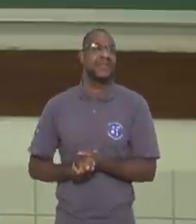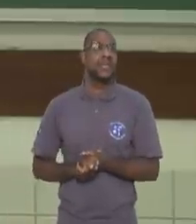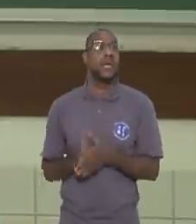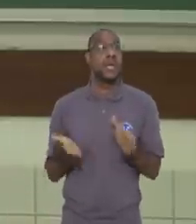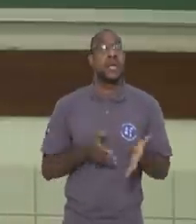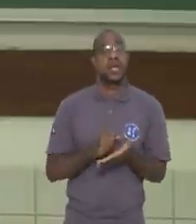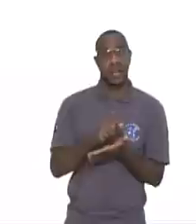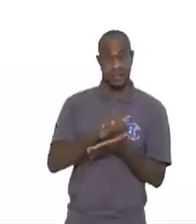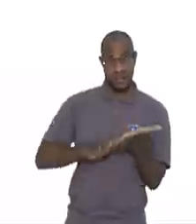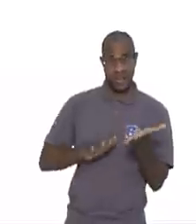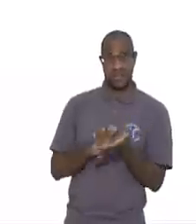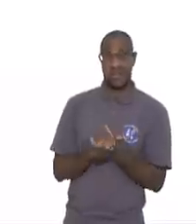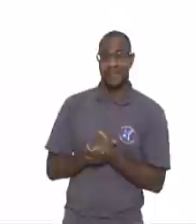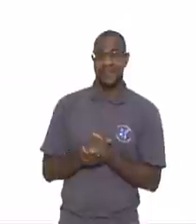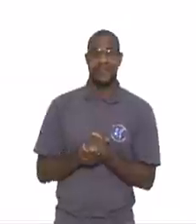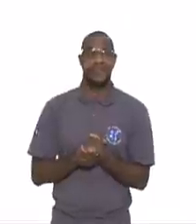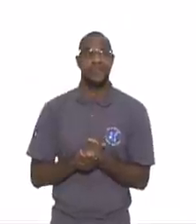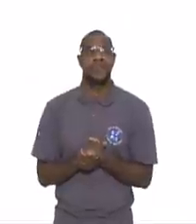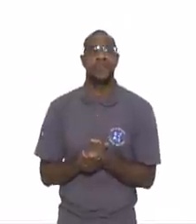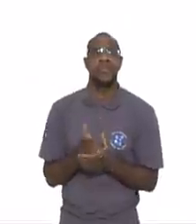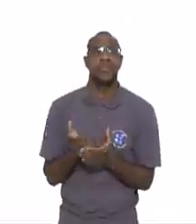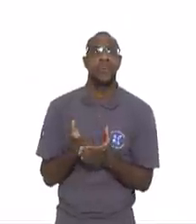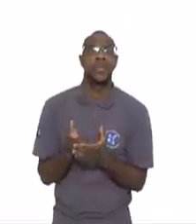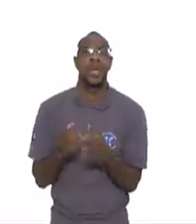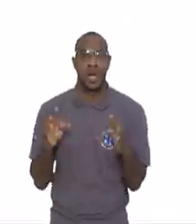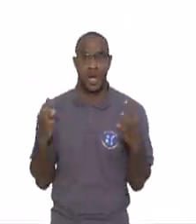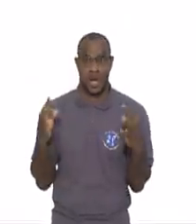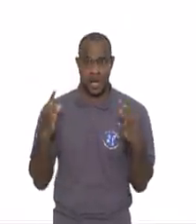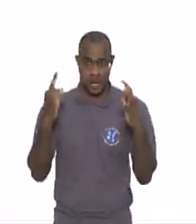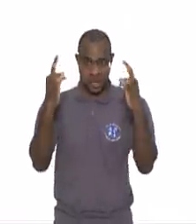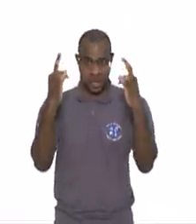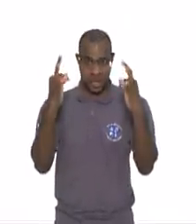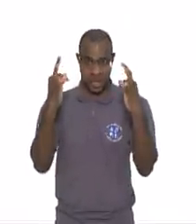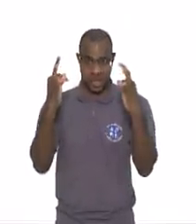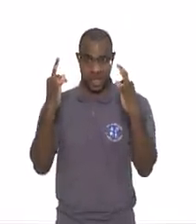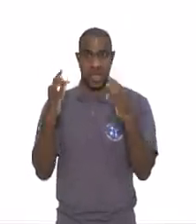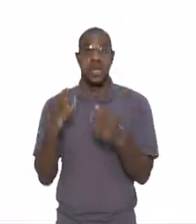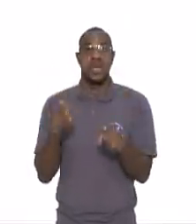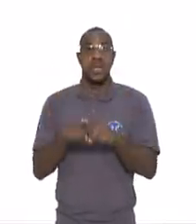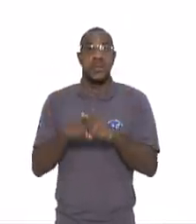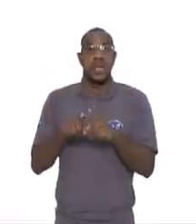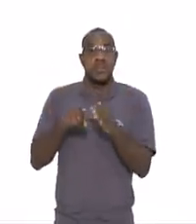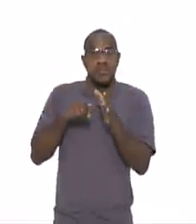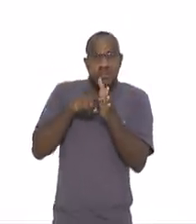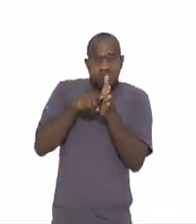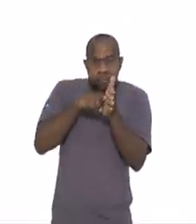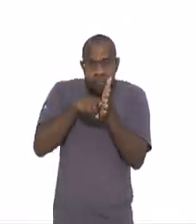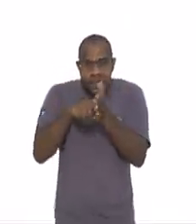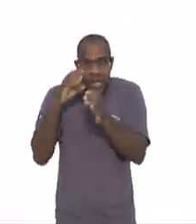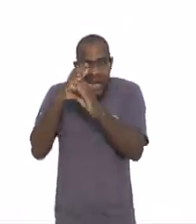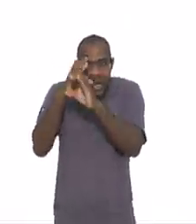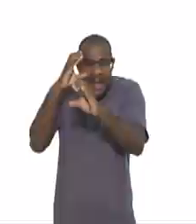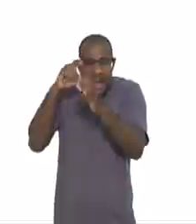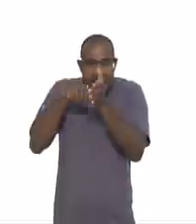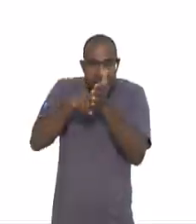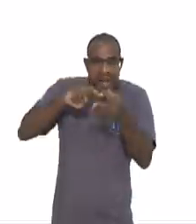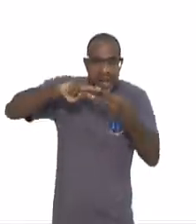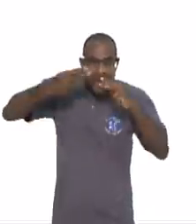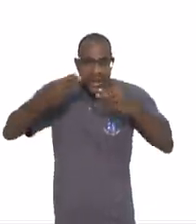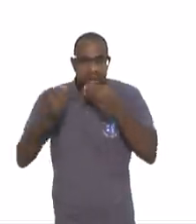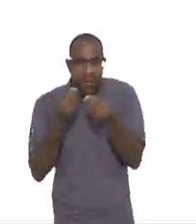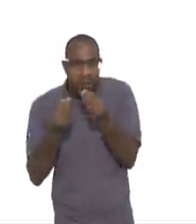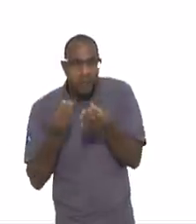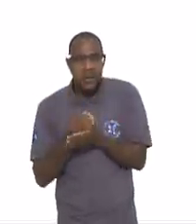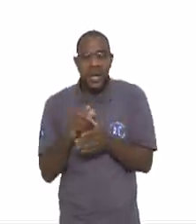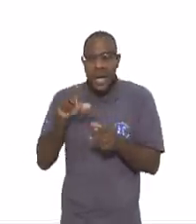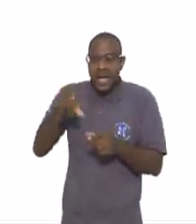para complicar um pouquinho. Com relação à biotecnologia e à engenharia genética, assinale A ou as alternativas corretas.